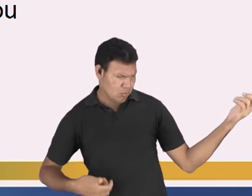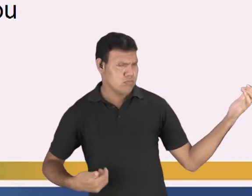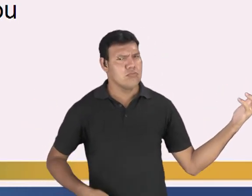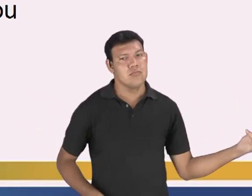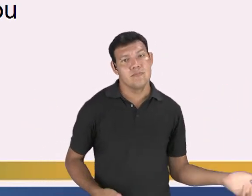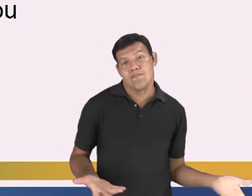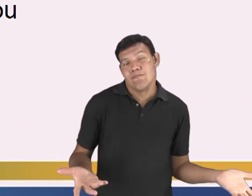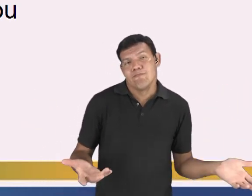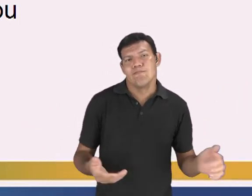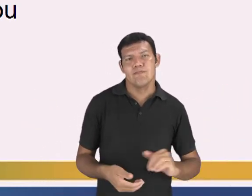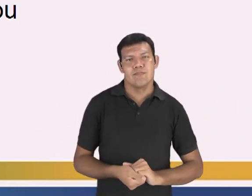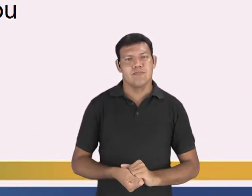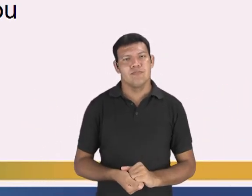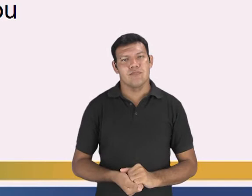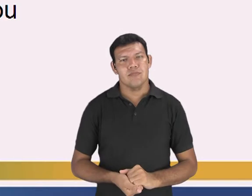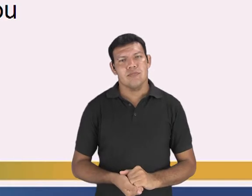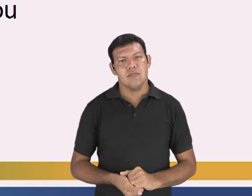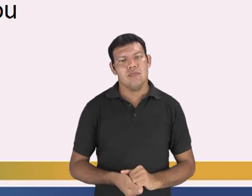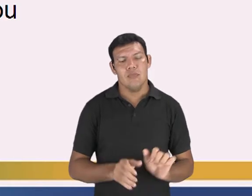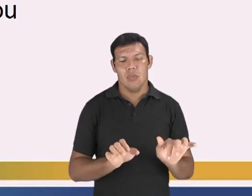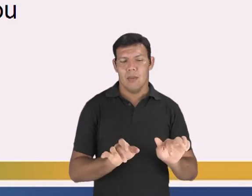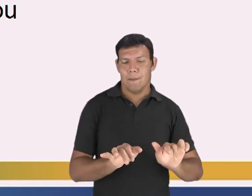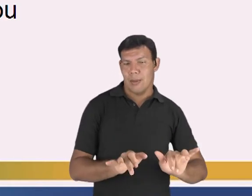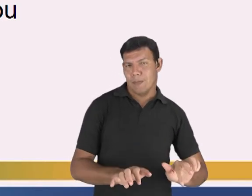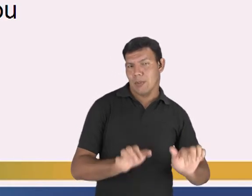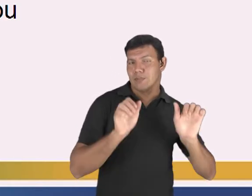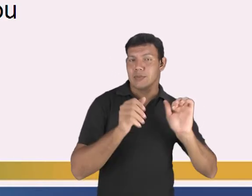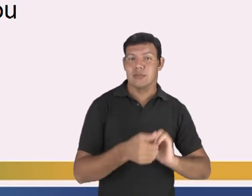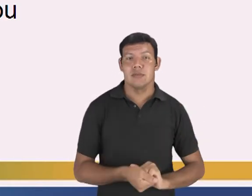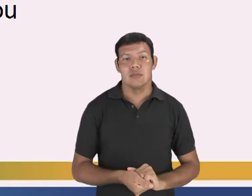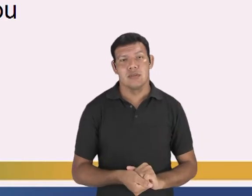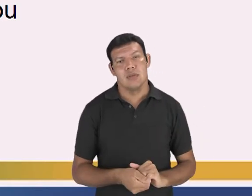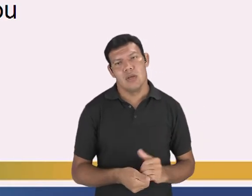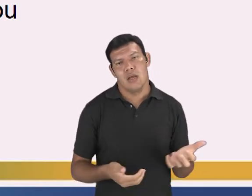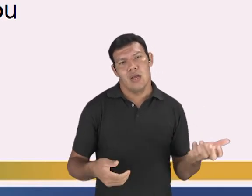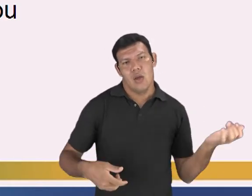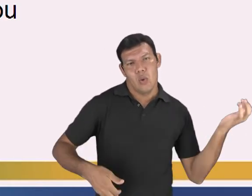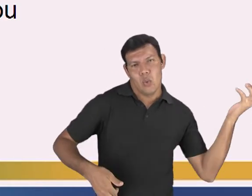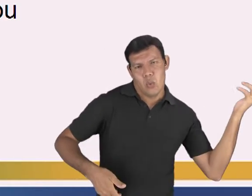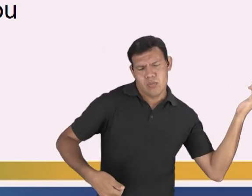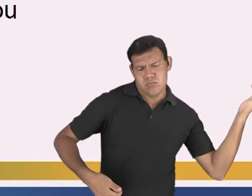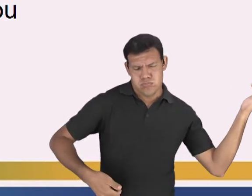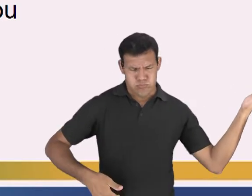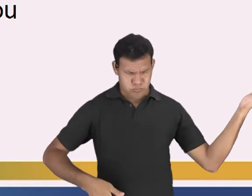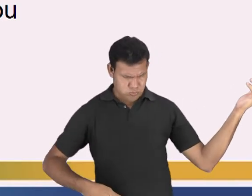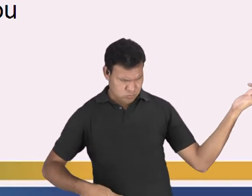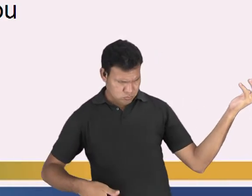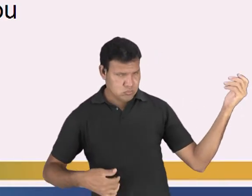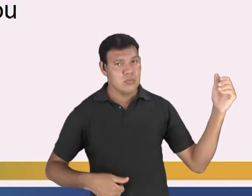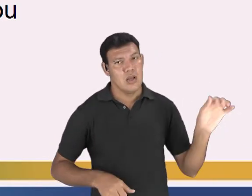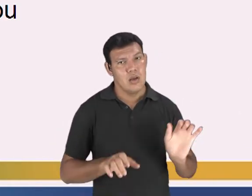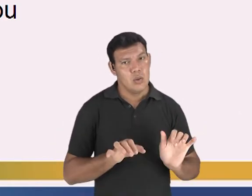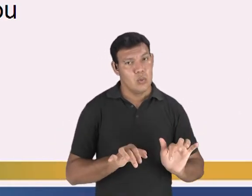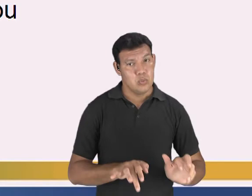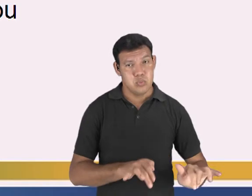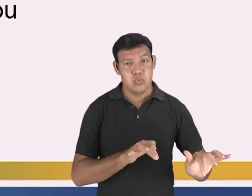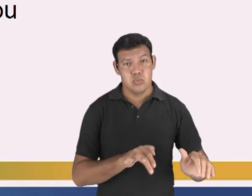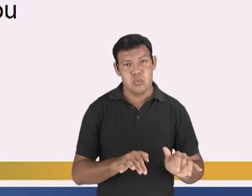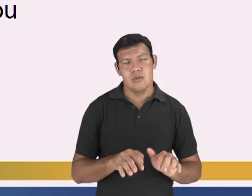violão, posso fazer um solo no piano, mas o violão, a guitarra, o piano são